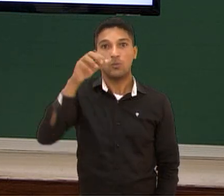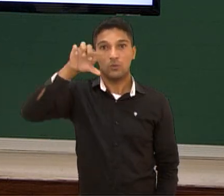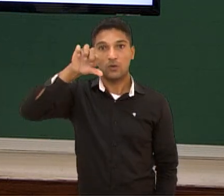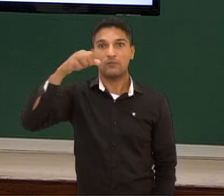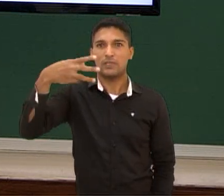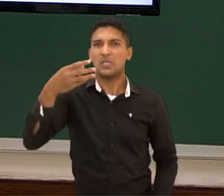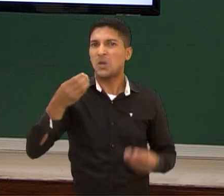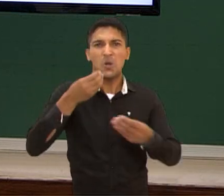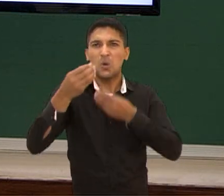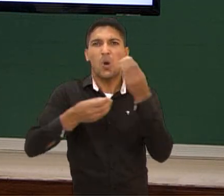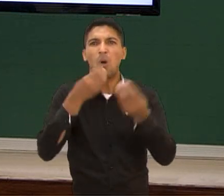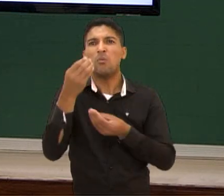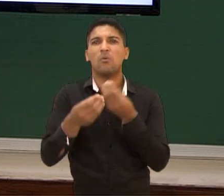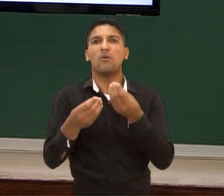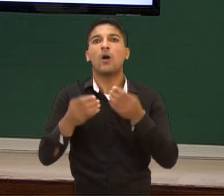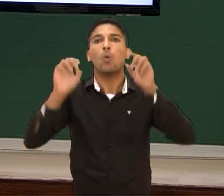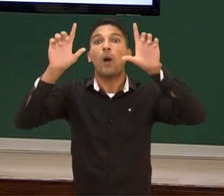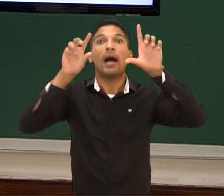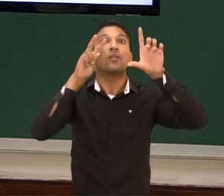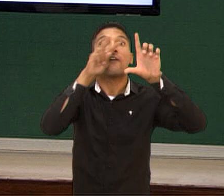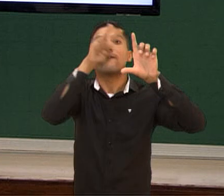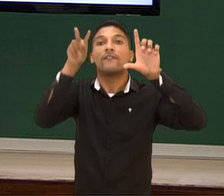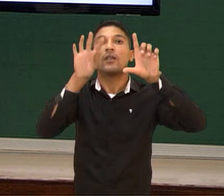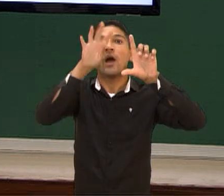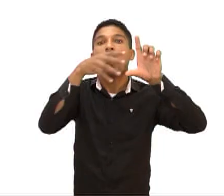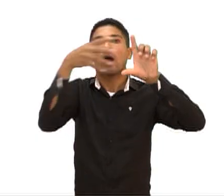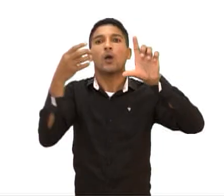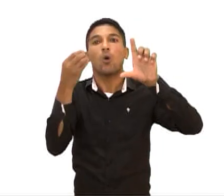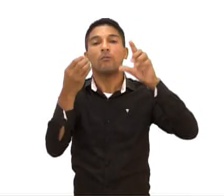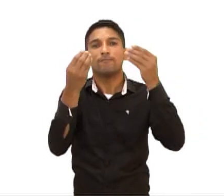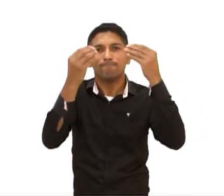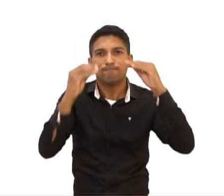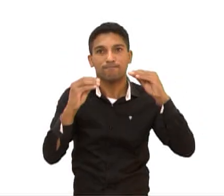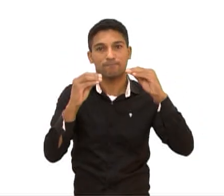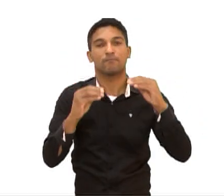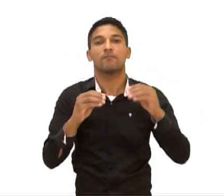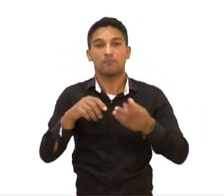0,193. Como que eu faço a leitura? Escrevam no caderno de vocês, um tempinho.